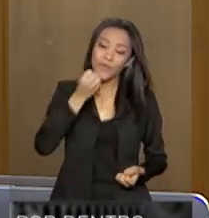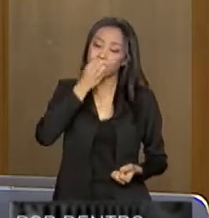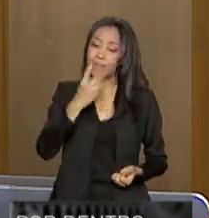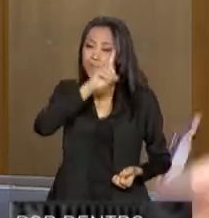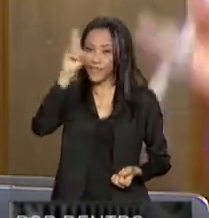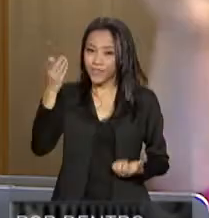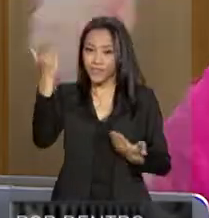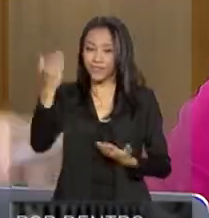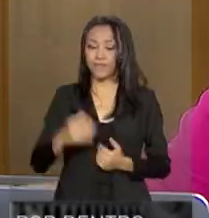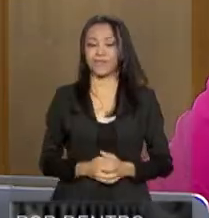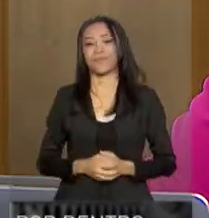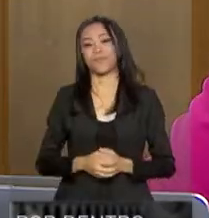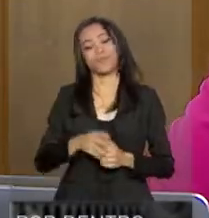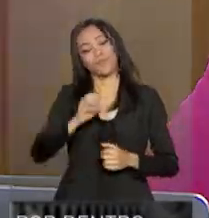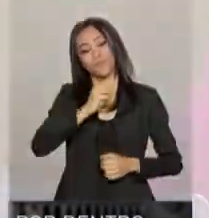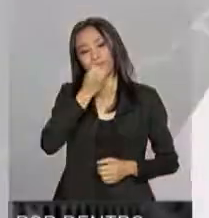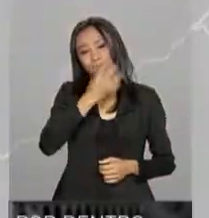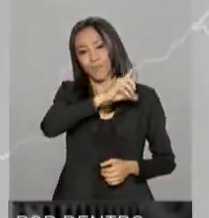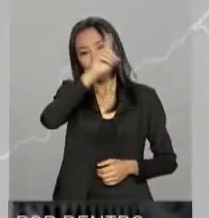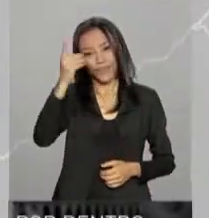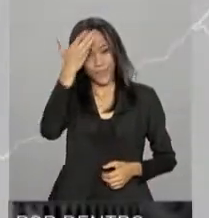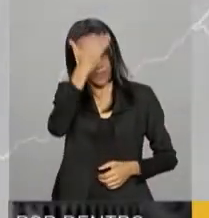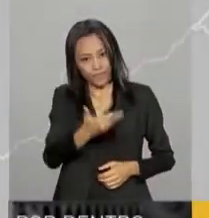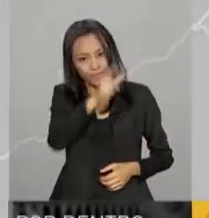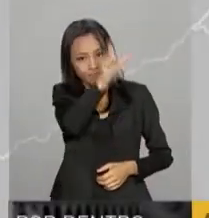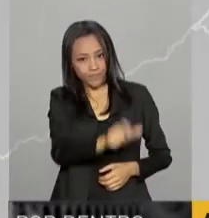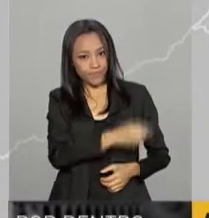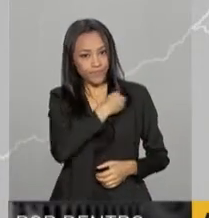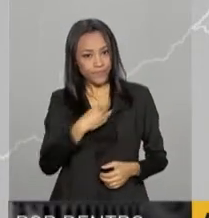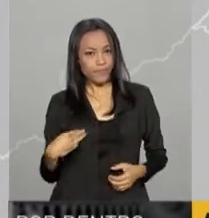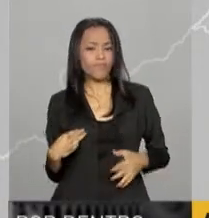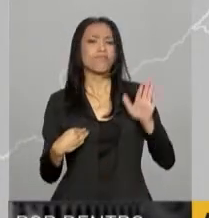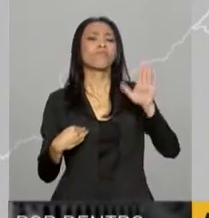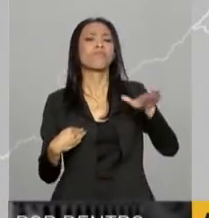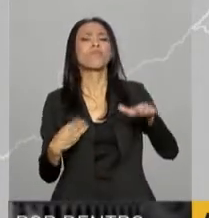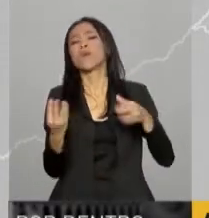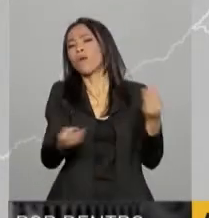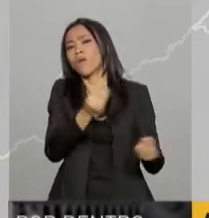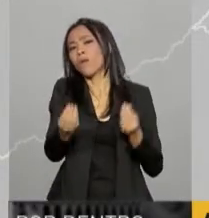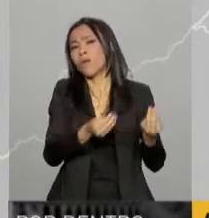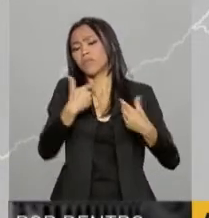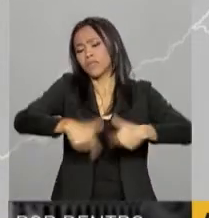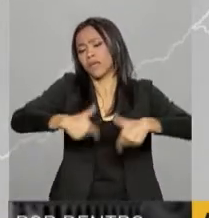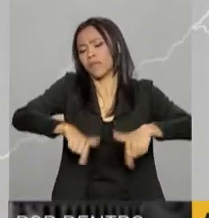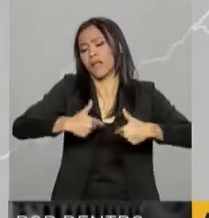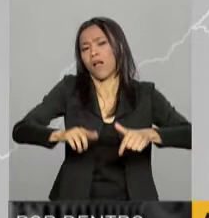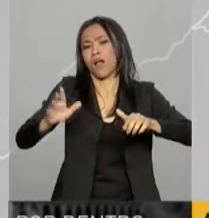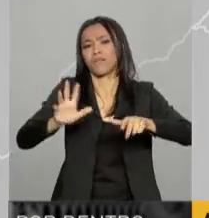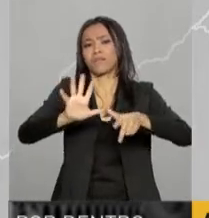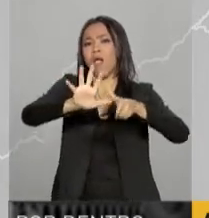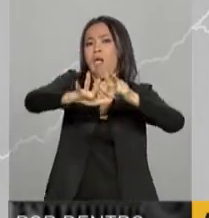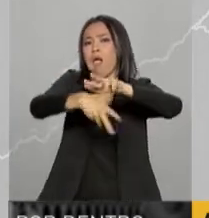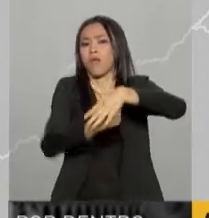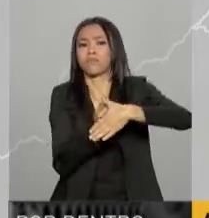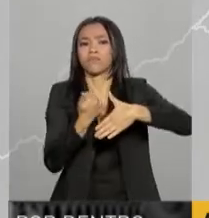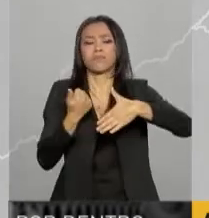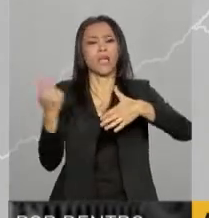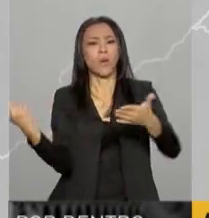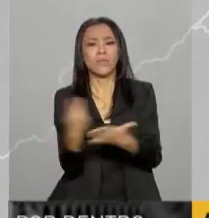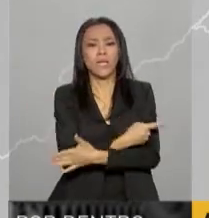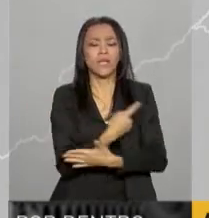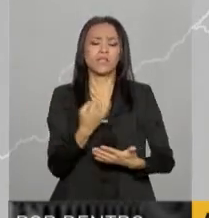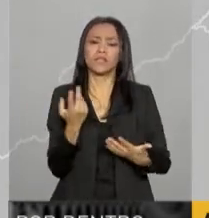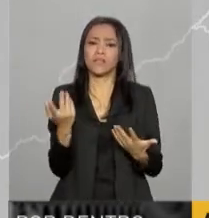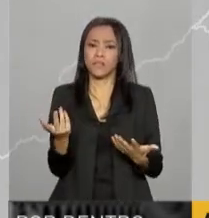você bom dia bom dia ministro é ministro como é trabalhar a corrupção é um país onde há tantos casos conhecidos e declarados